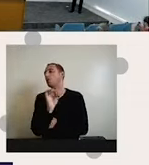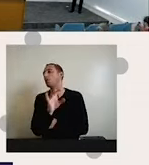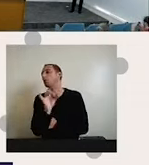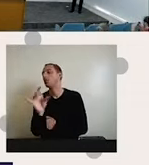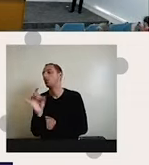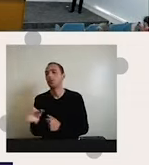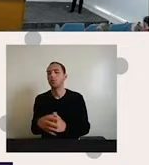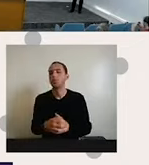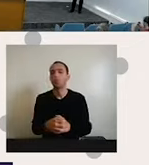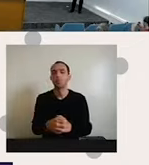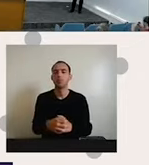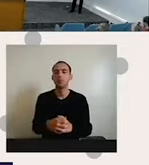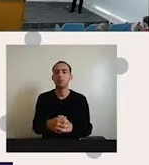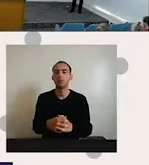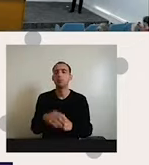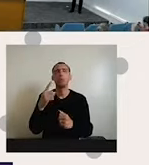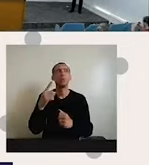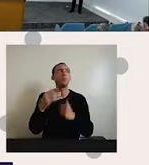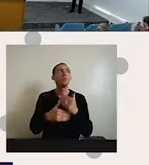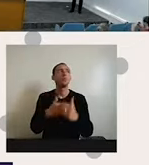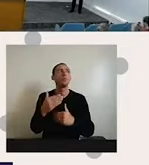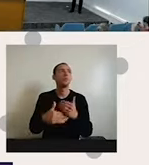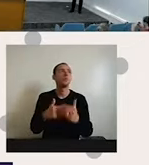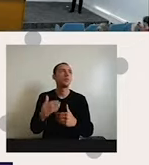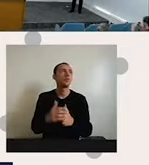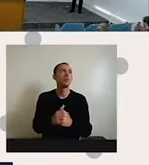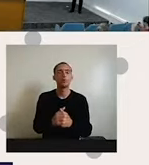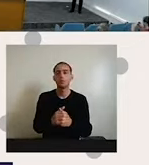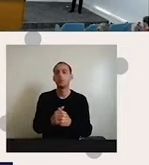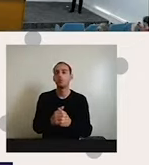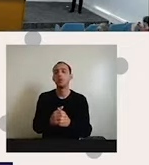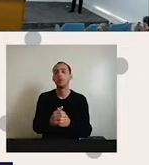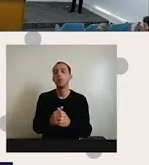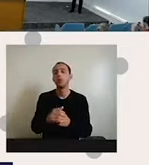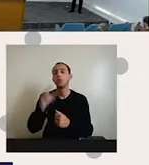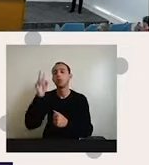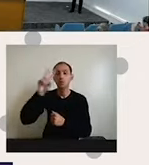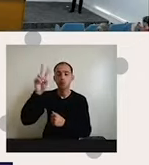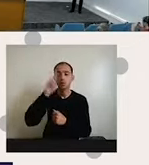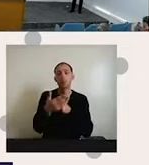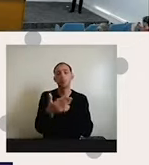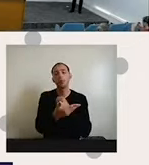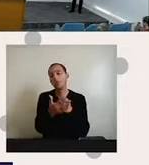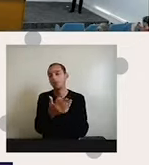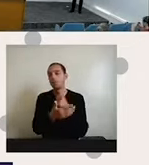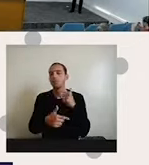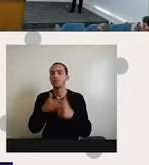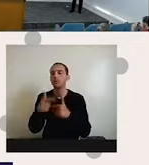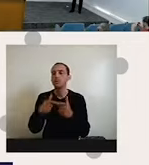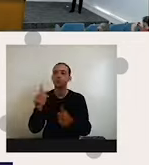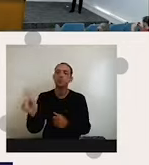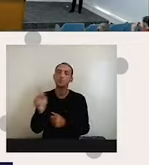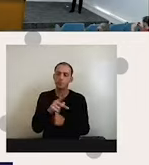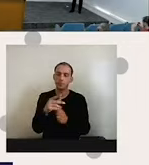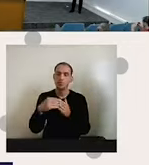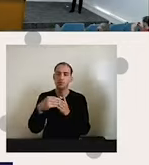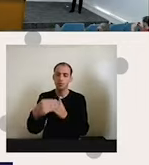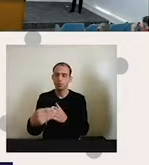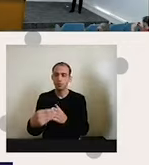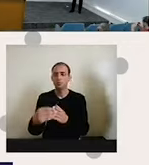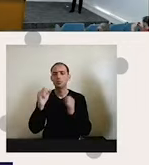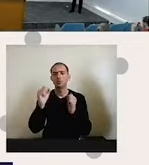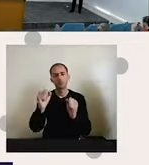ele depende basicamente da história. O trabalhador precisa ser orientado do que é que ele pode e deve falar durante a perícia, porque